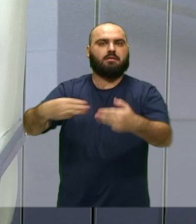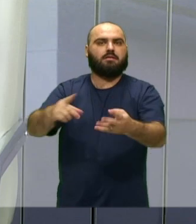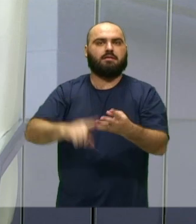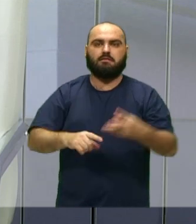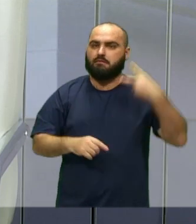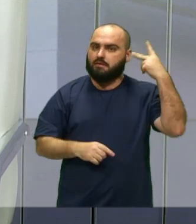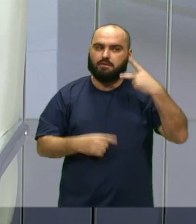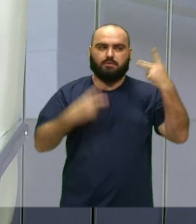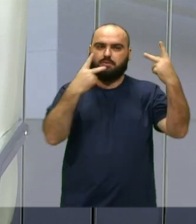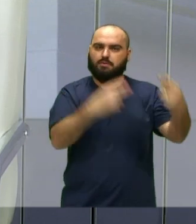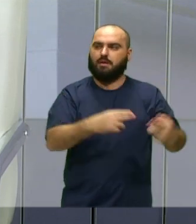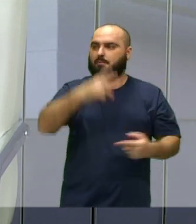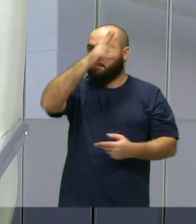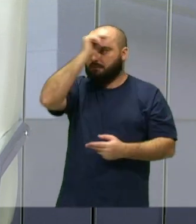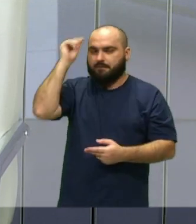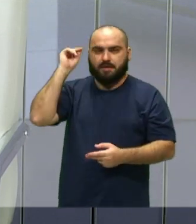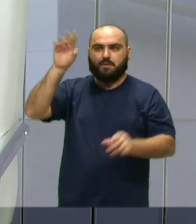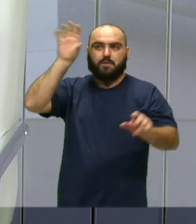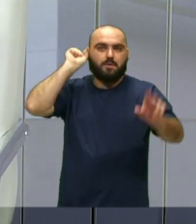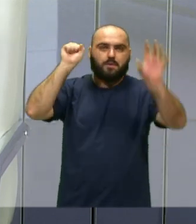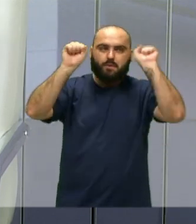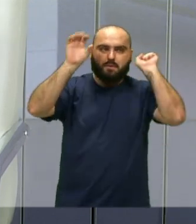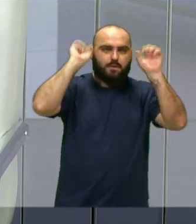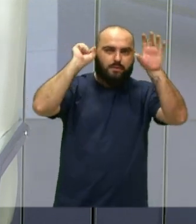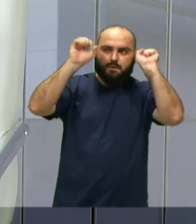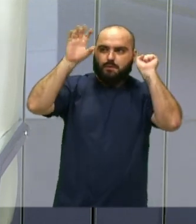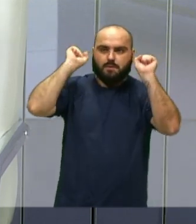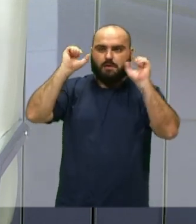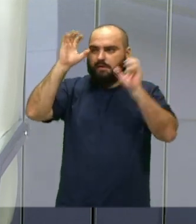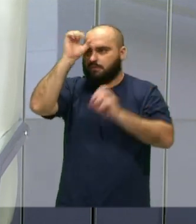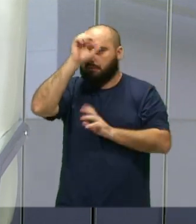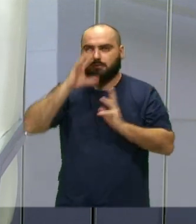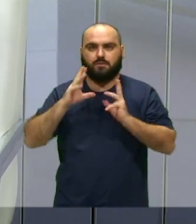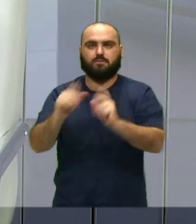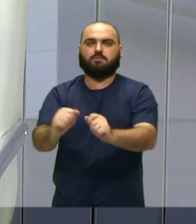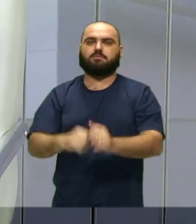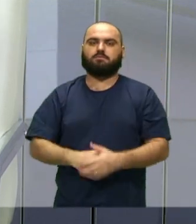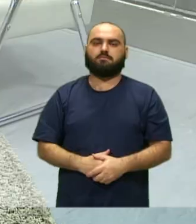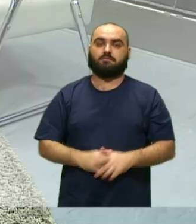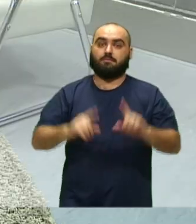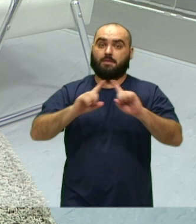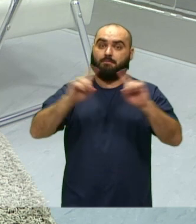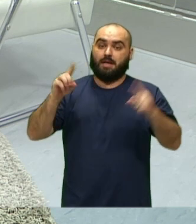como eu, com prefeitas, escutando e aprendendo com essas pessoas. Mas